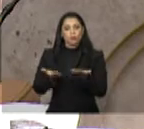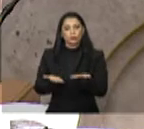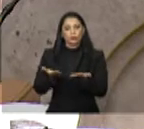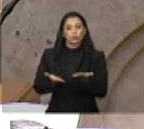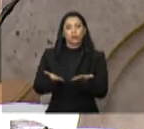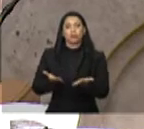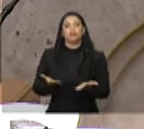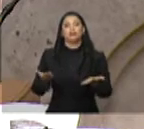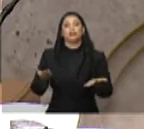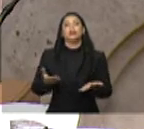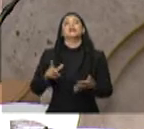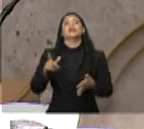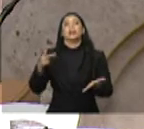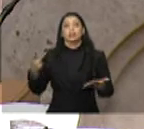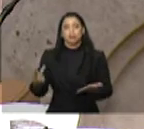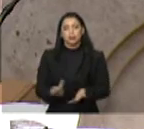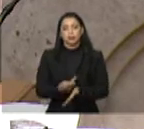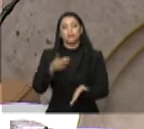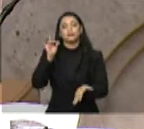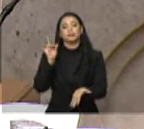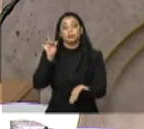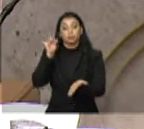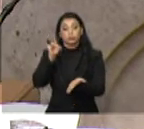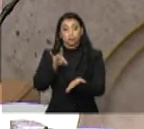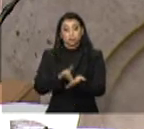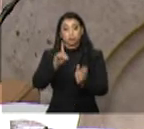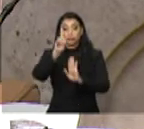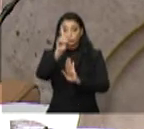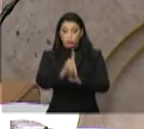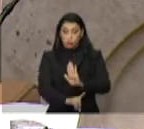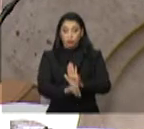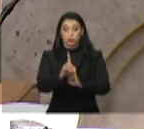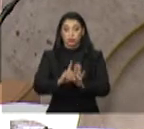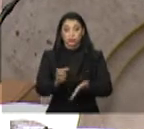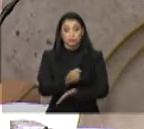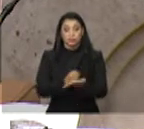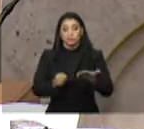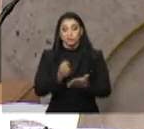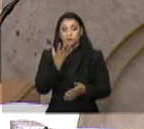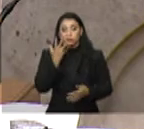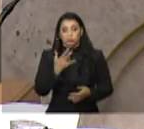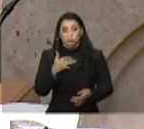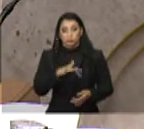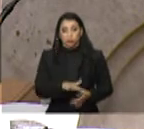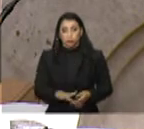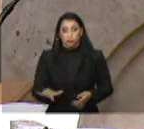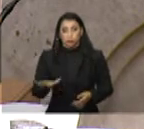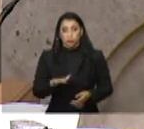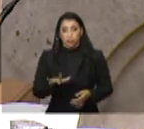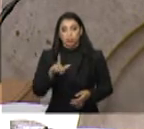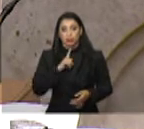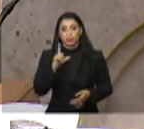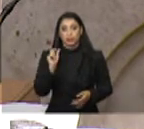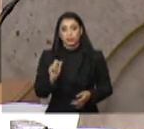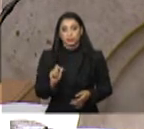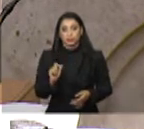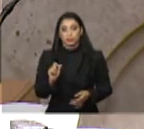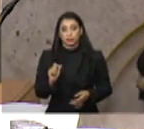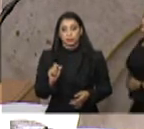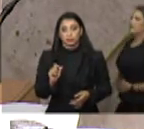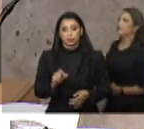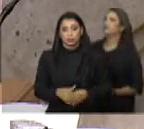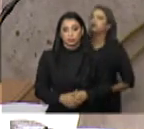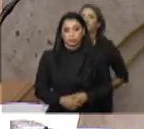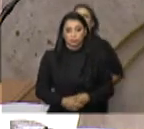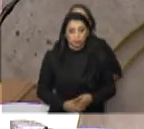e na efetivação desses direitos fundamentais das crianças diante da baliza